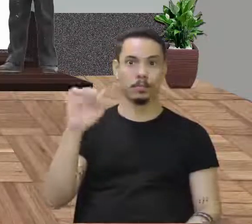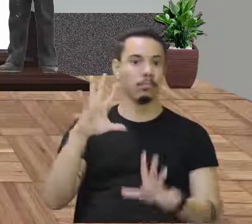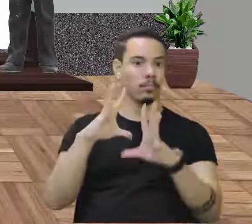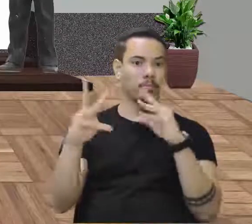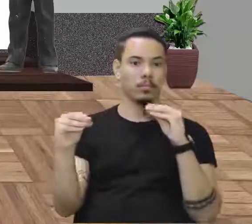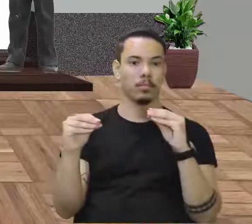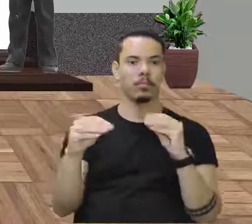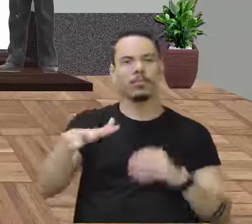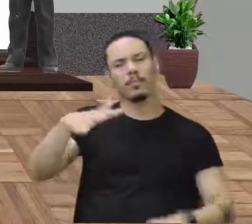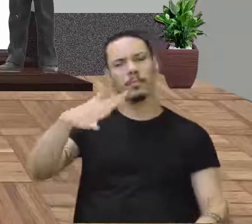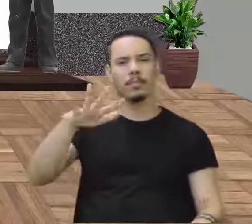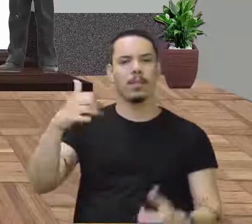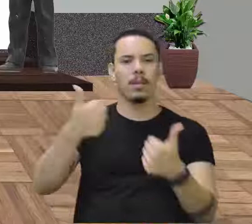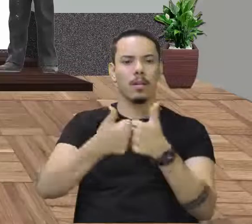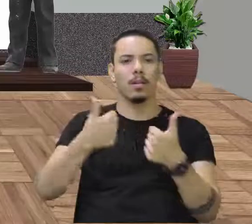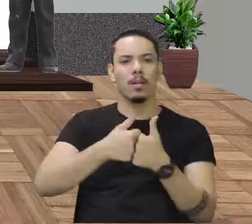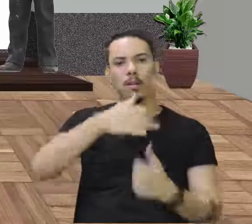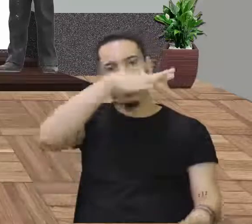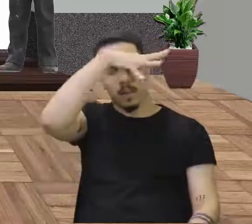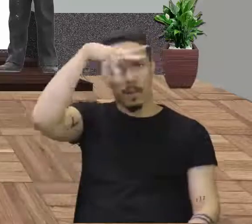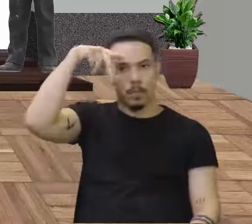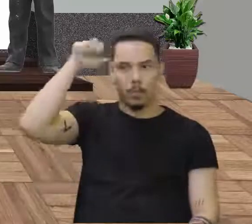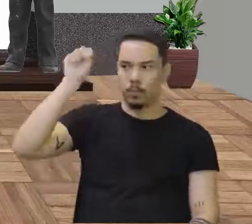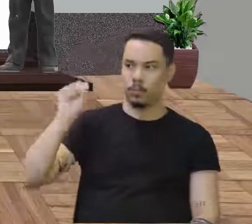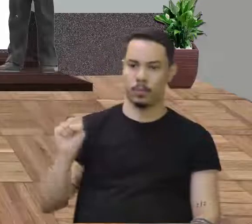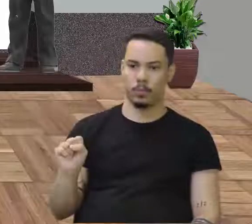Ponta Porã fica ali para o Mato Grosso do Sul.